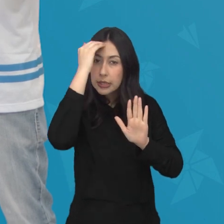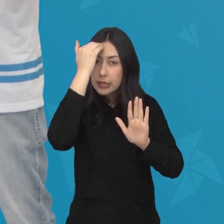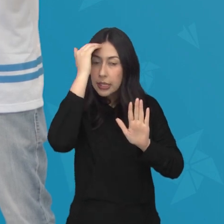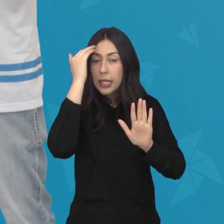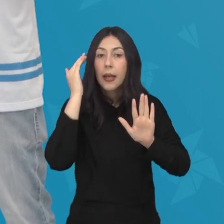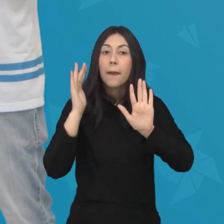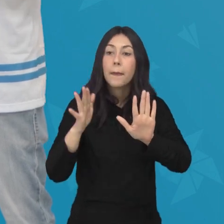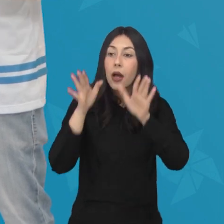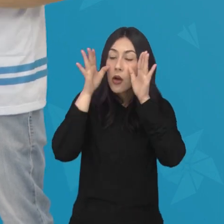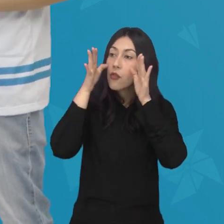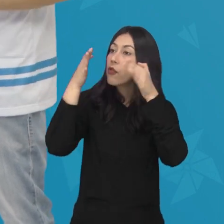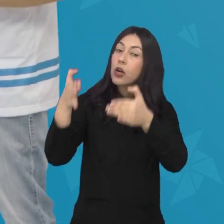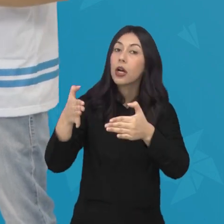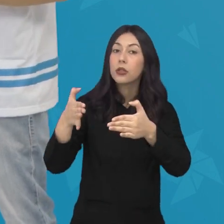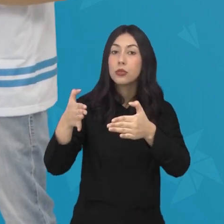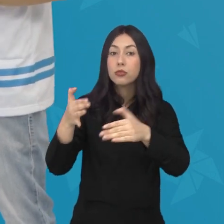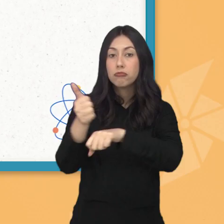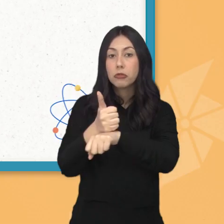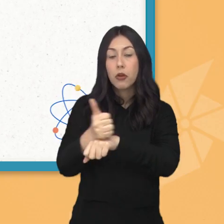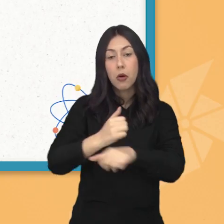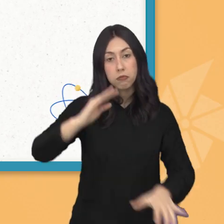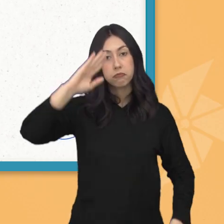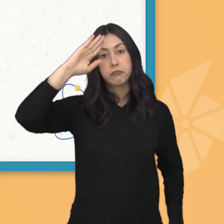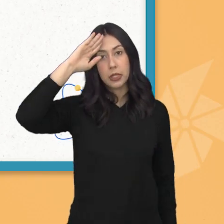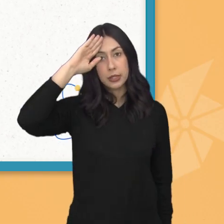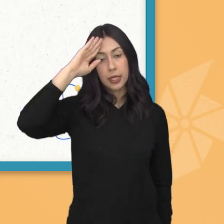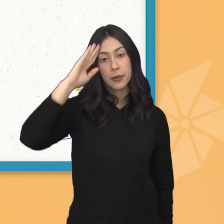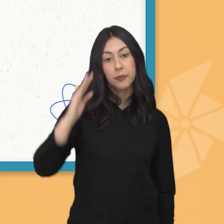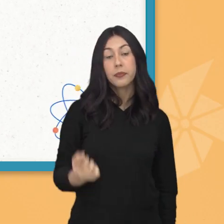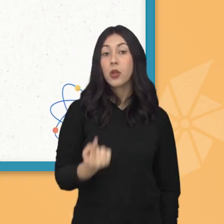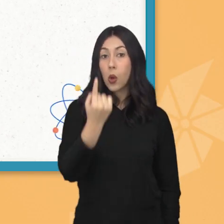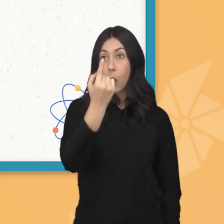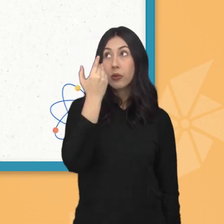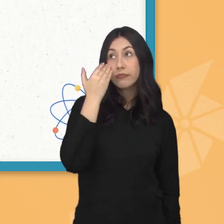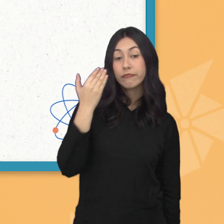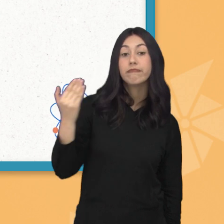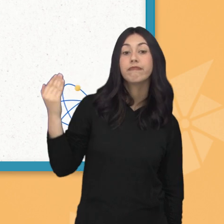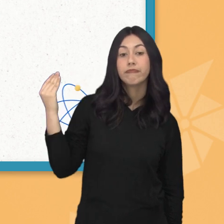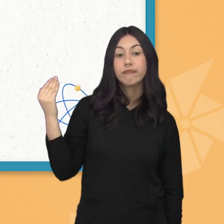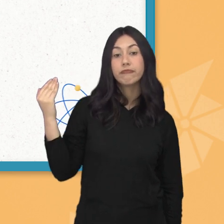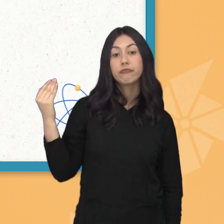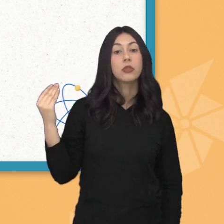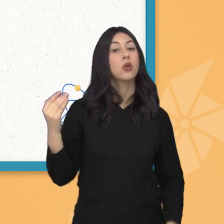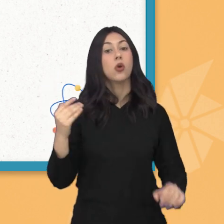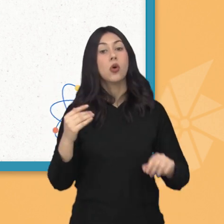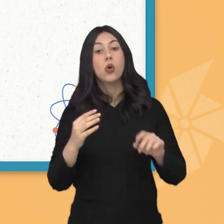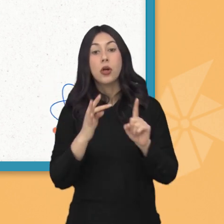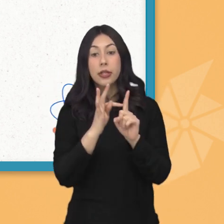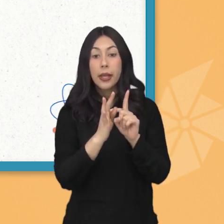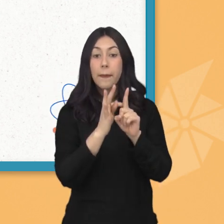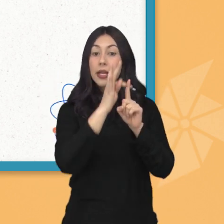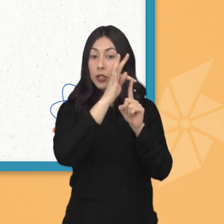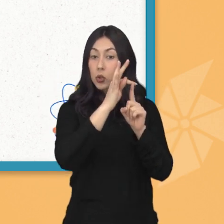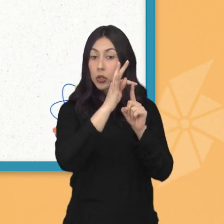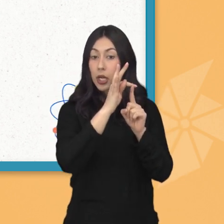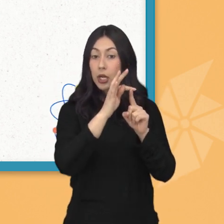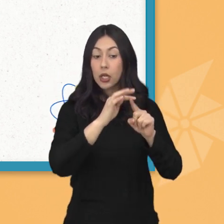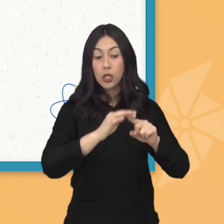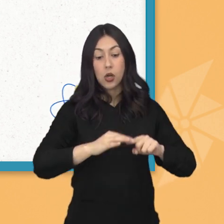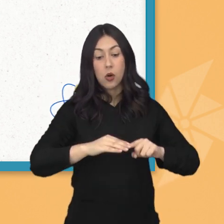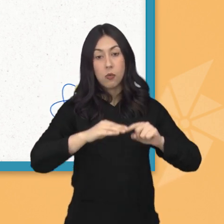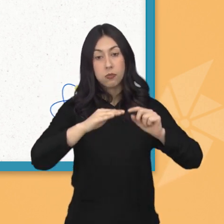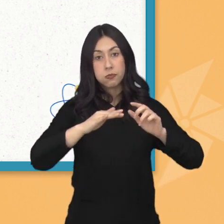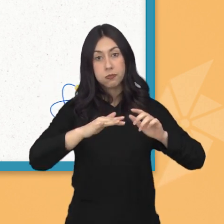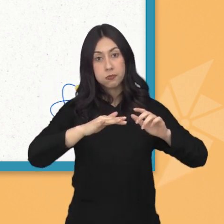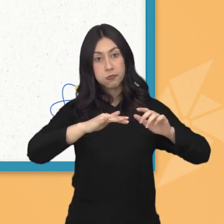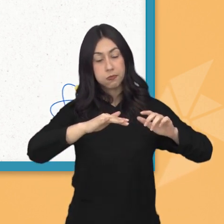para quem quer carreira militar. O exercício 1. O ponto de fusão do cobre é igual a 1083 graus Celsius.